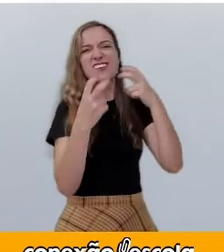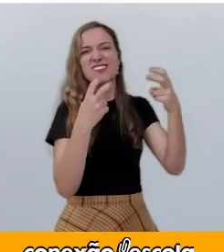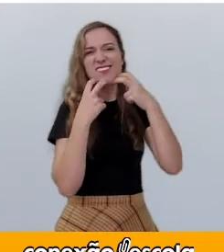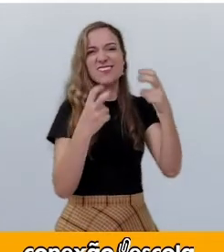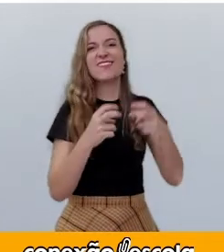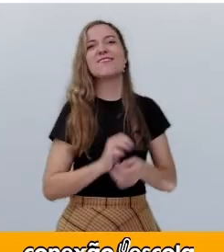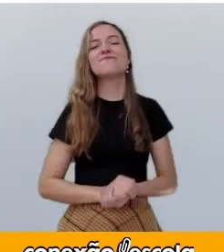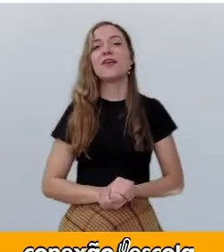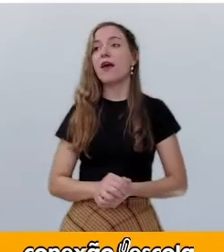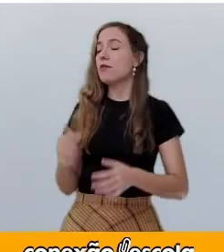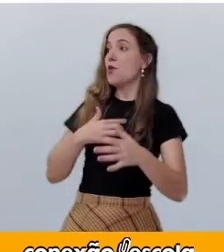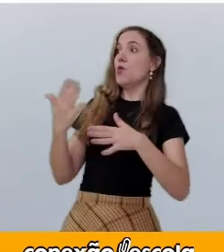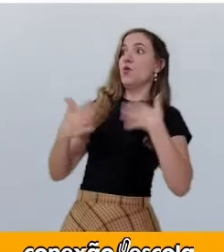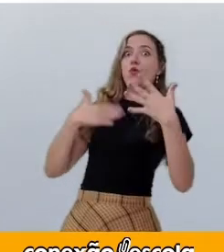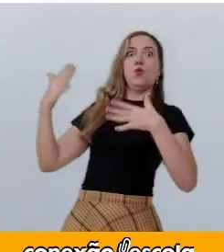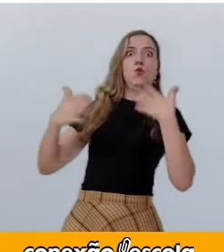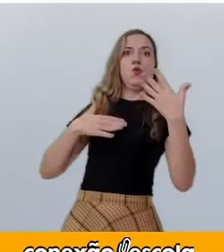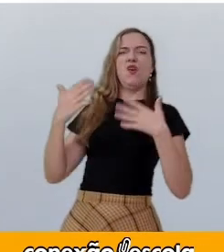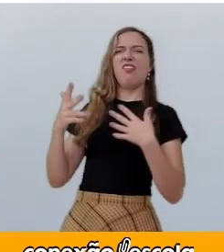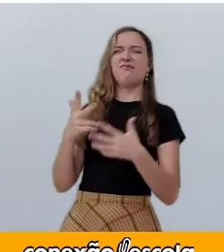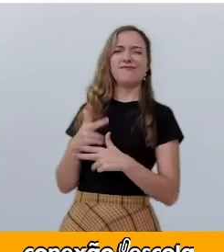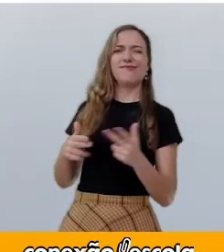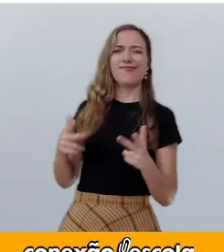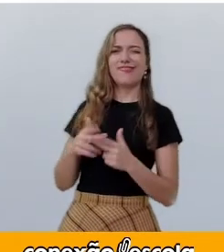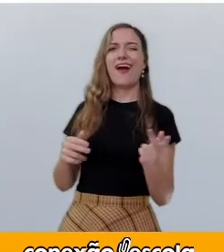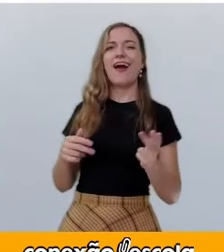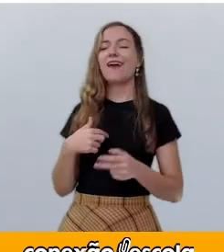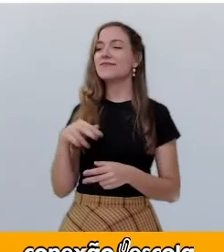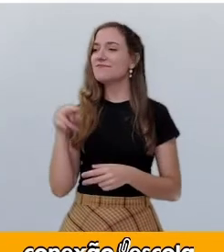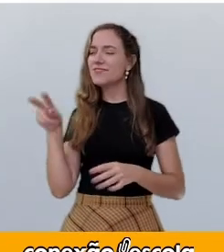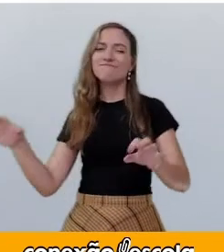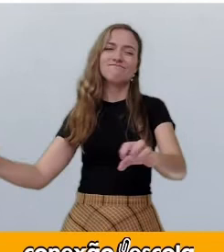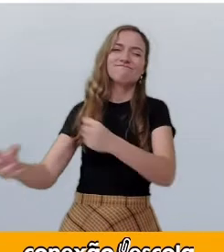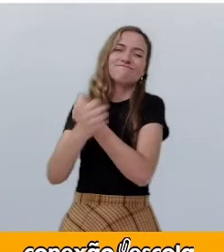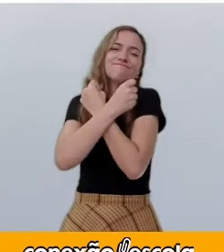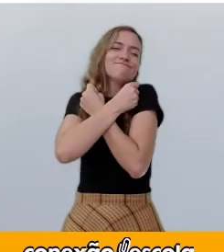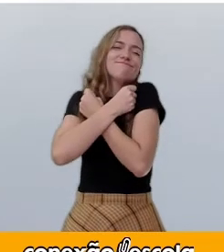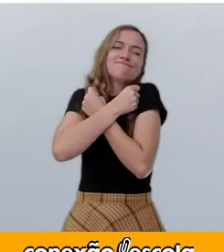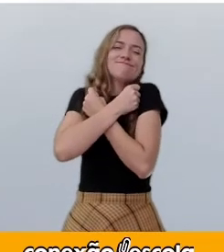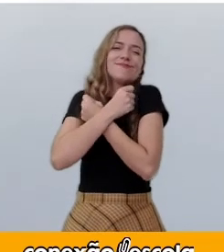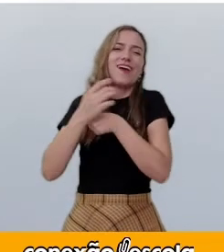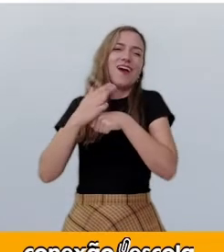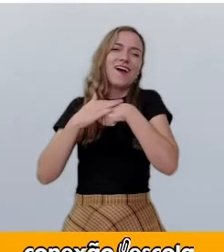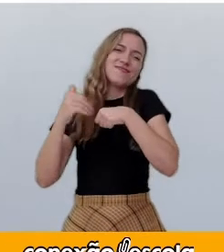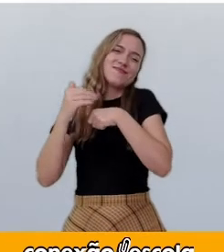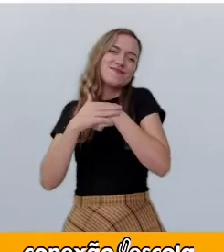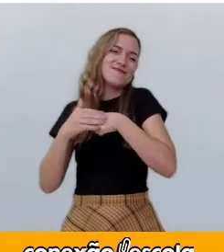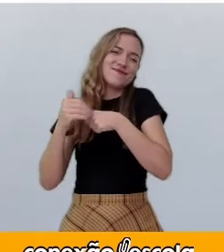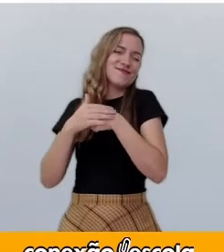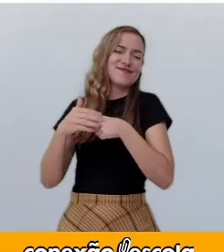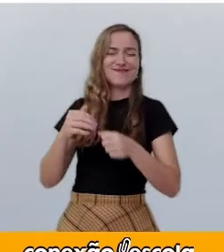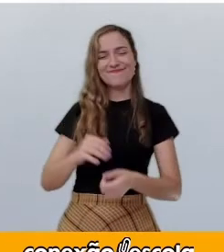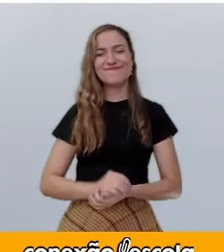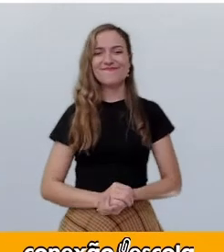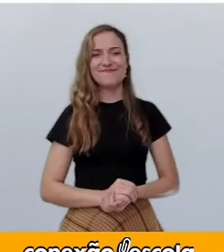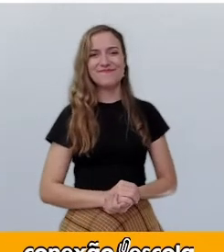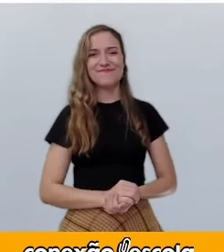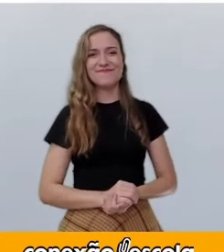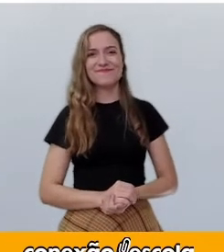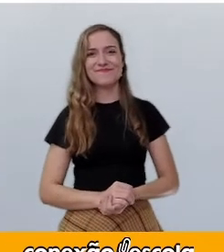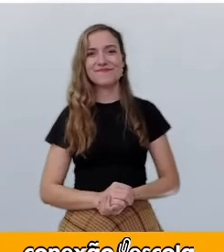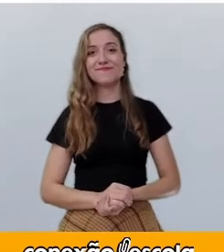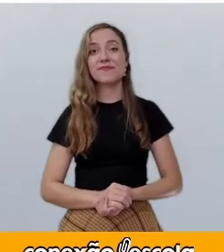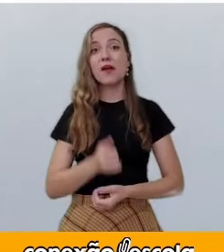ele fingia um susto e me entrelaçava com seus grandes braços